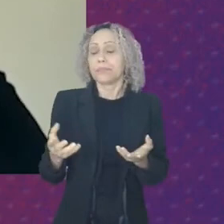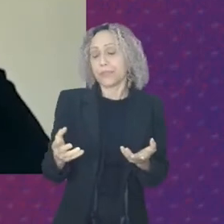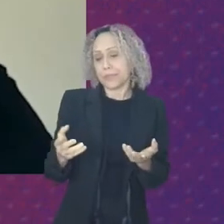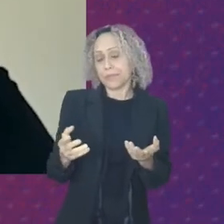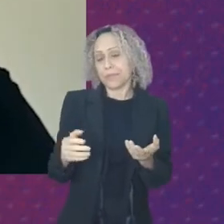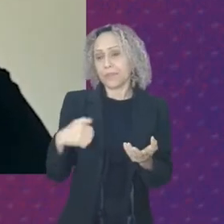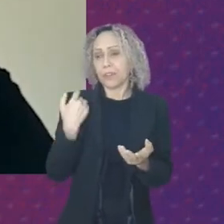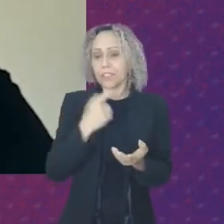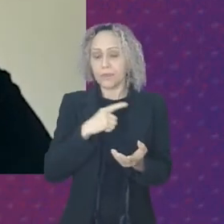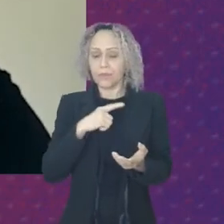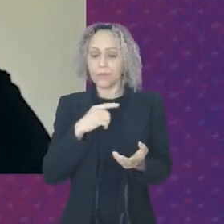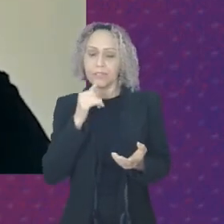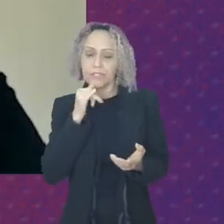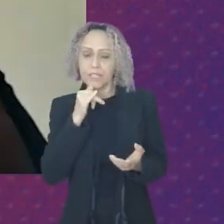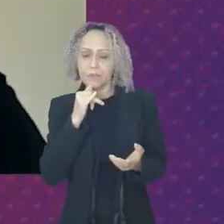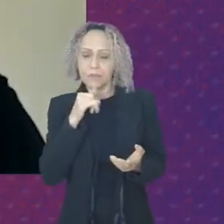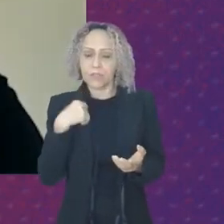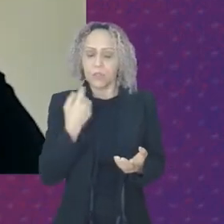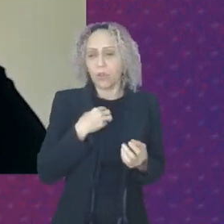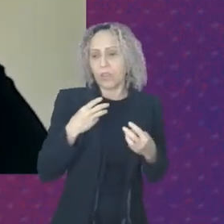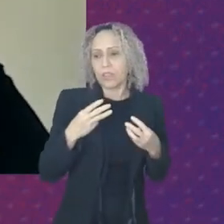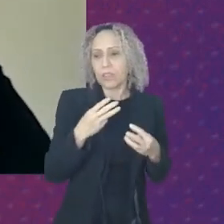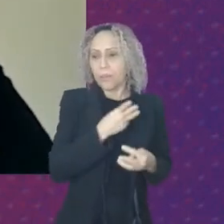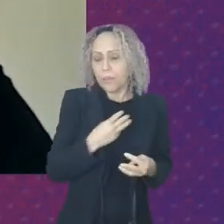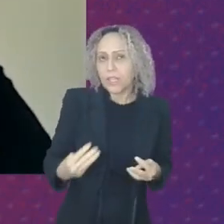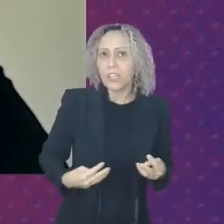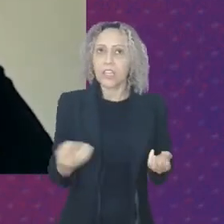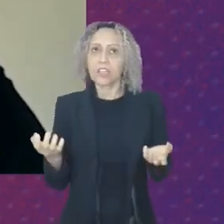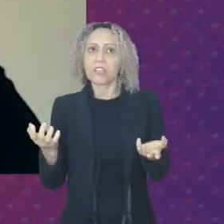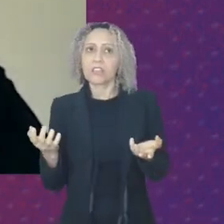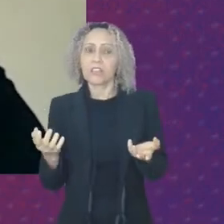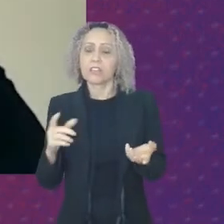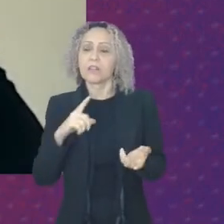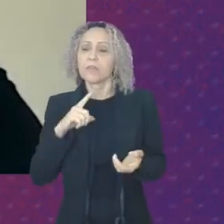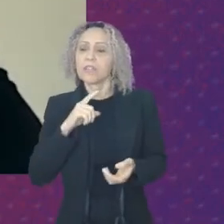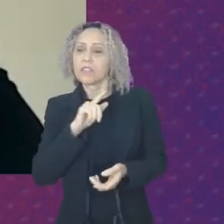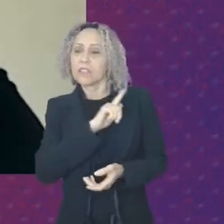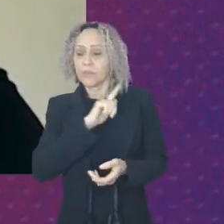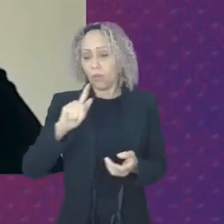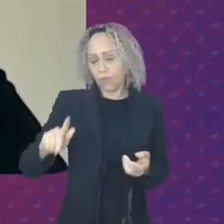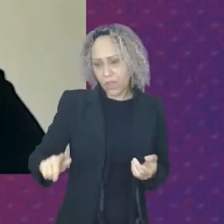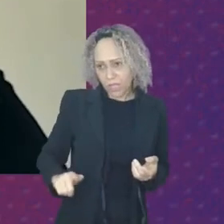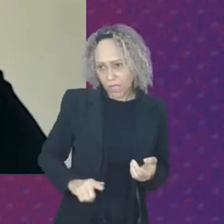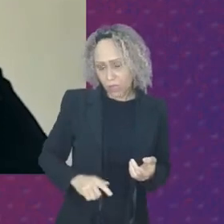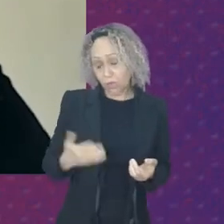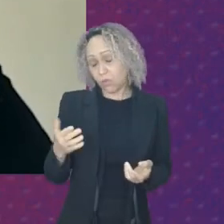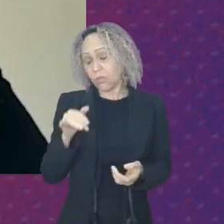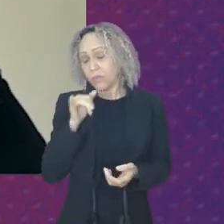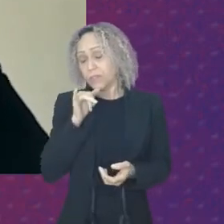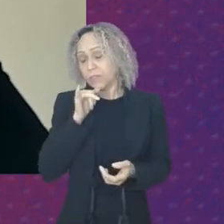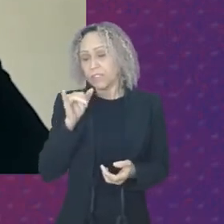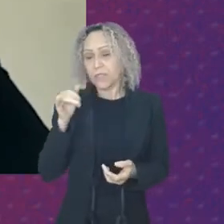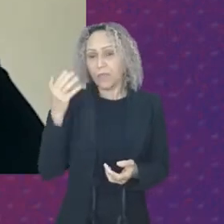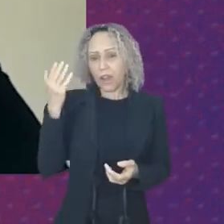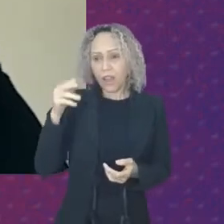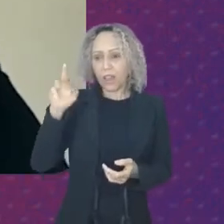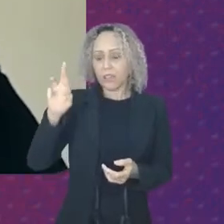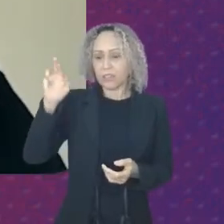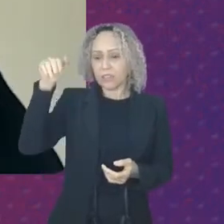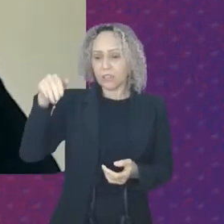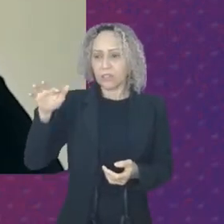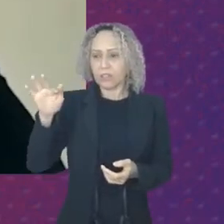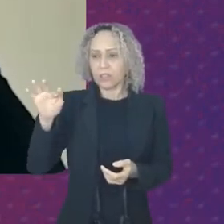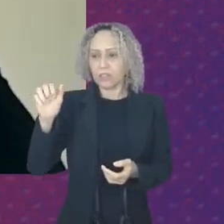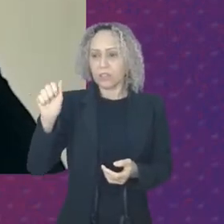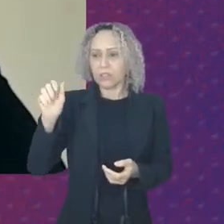companheiras em todos os espaços, inclusive como governadora, no caso da nossa querida companheira Fátima. A vida das mulheres na